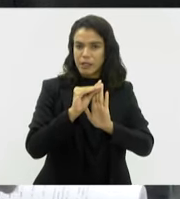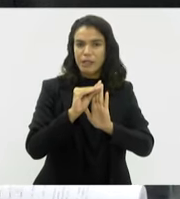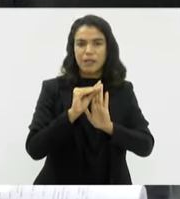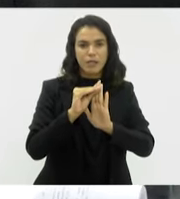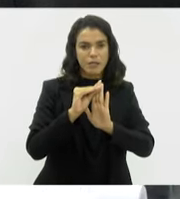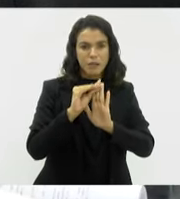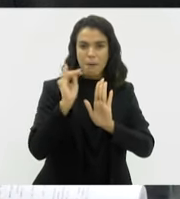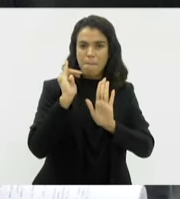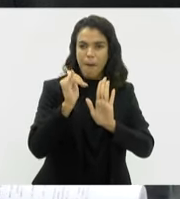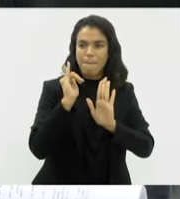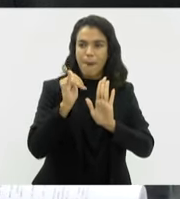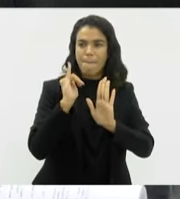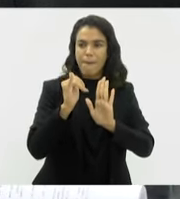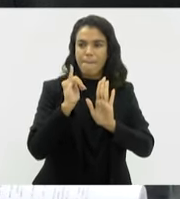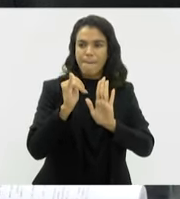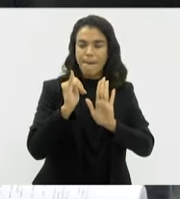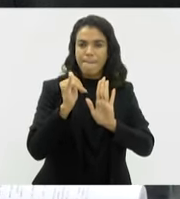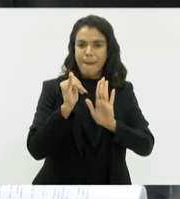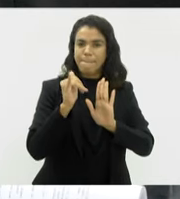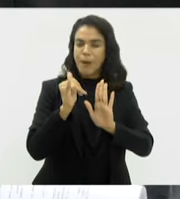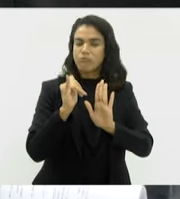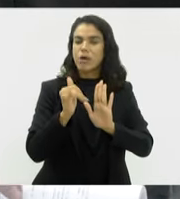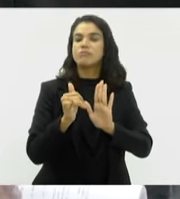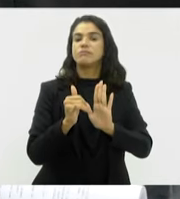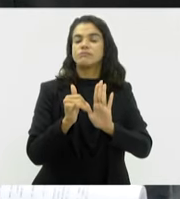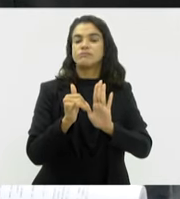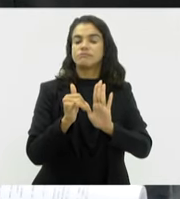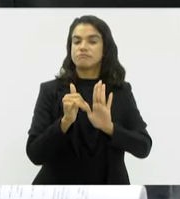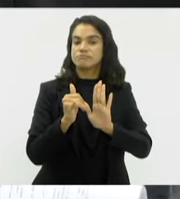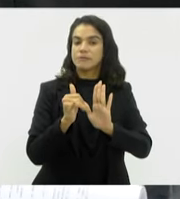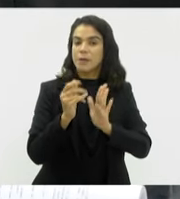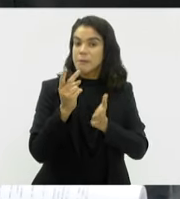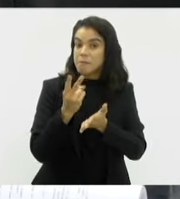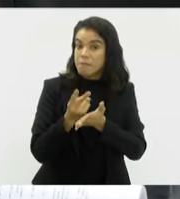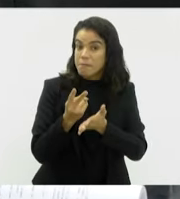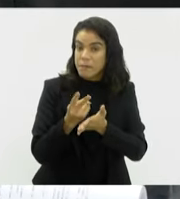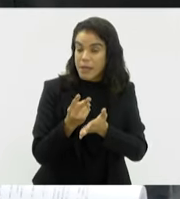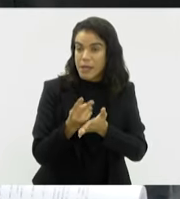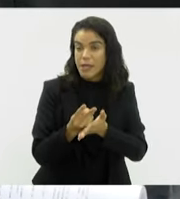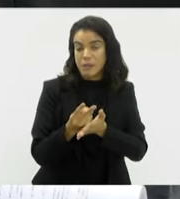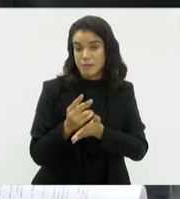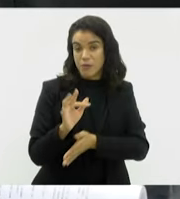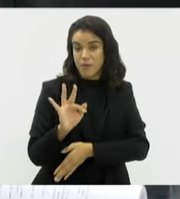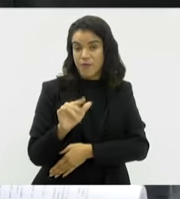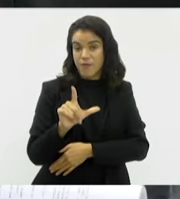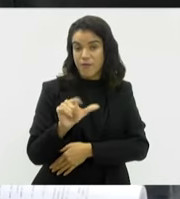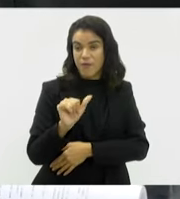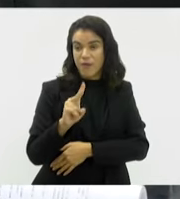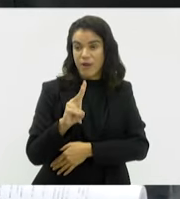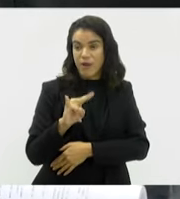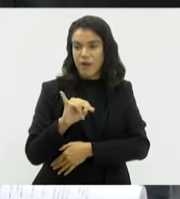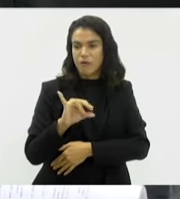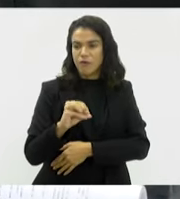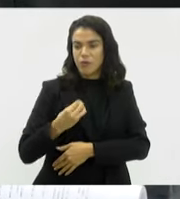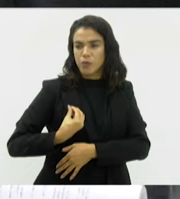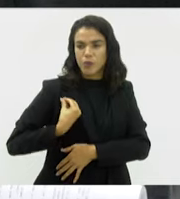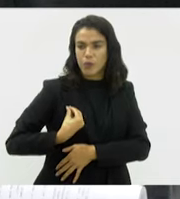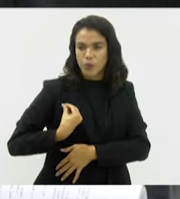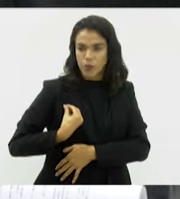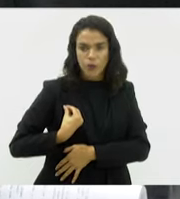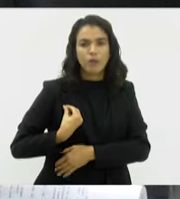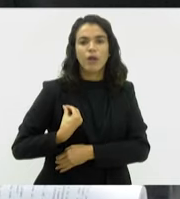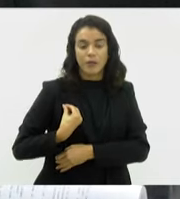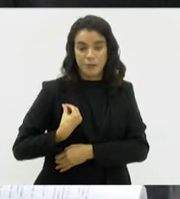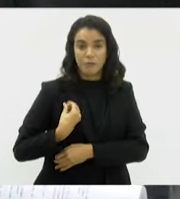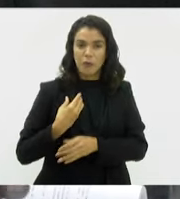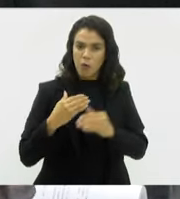canta o projeto daquele deputado, não há, embora seja membro, o deputado Serafini não está aqui. E tem razão, assiste razão o